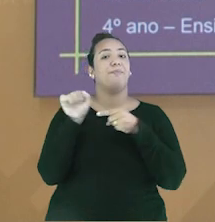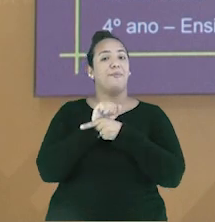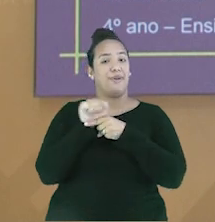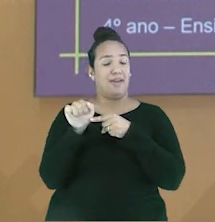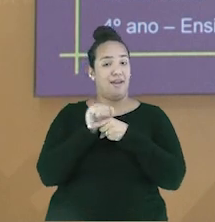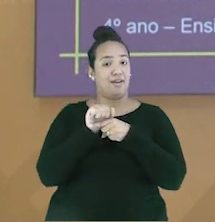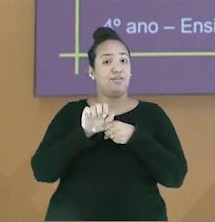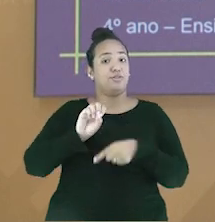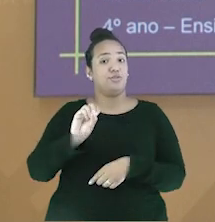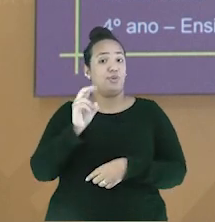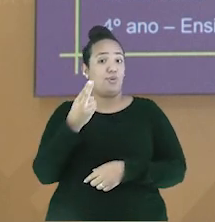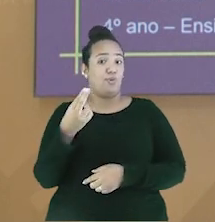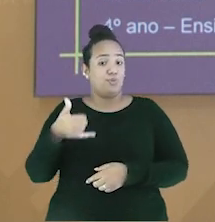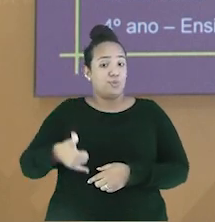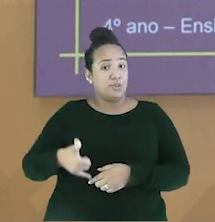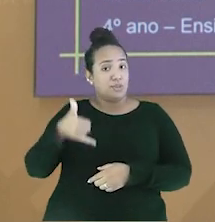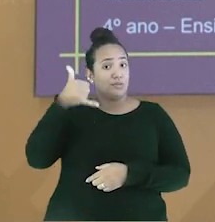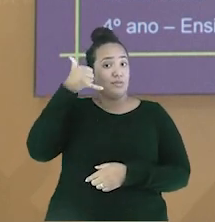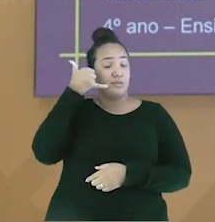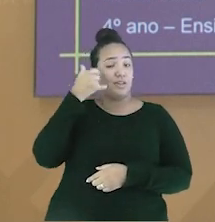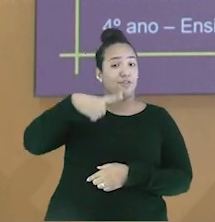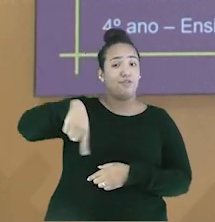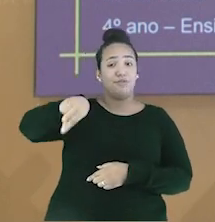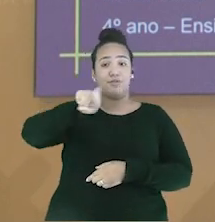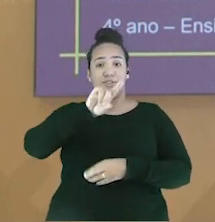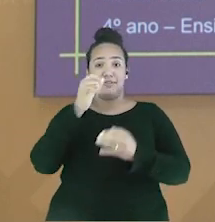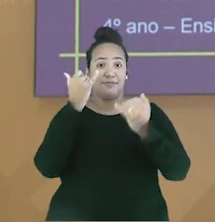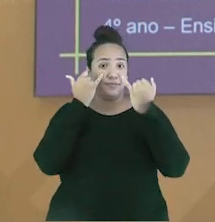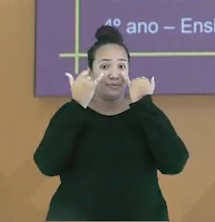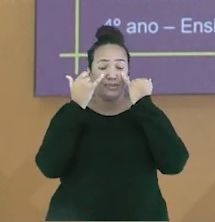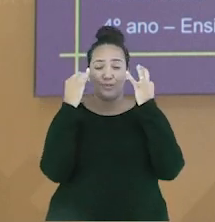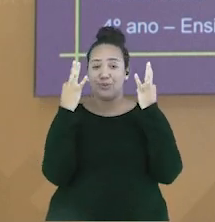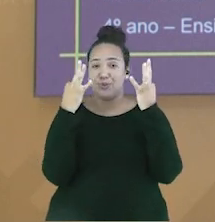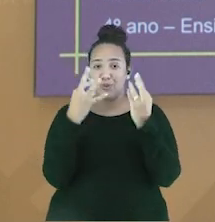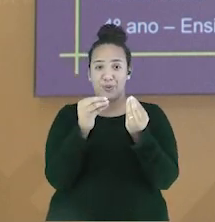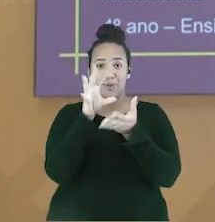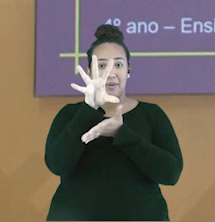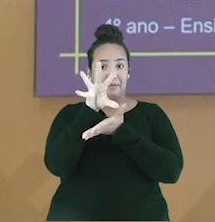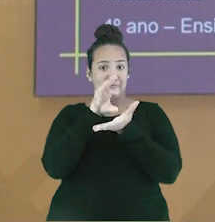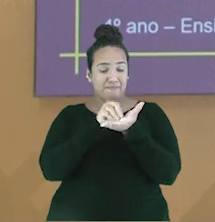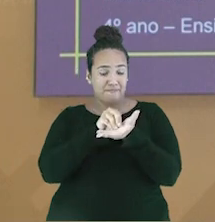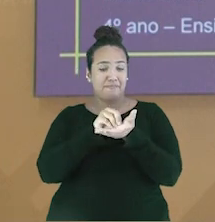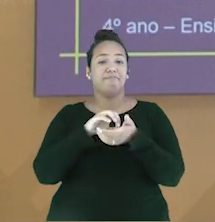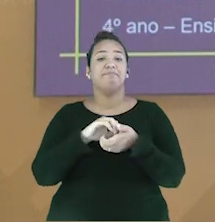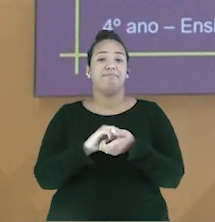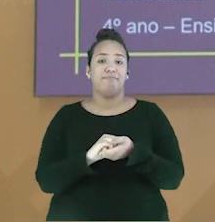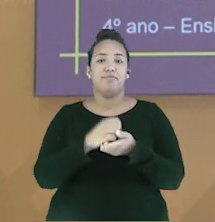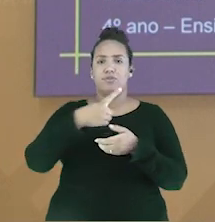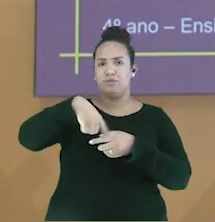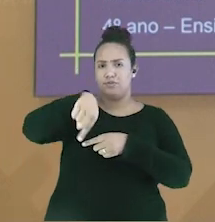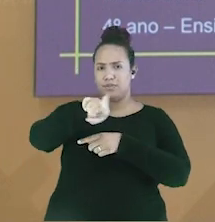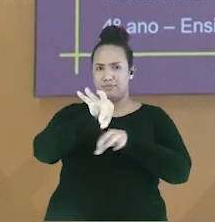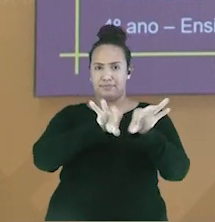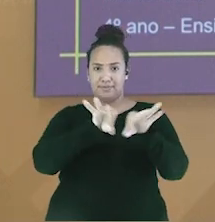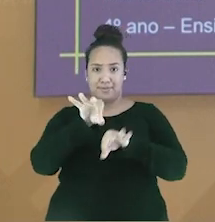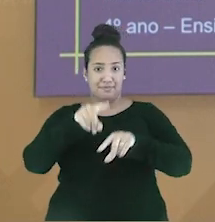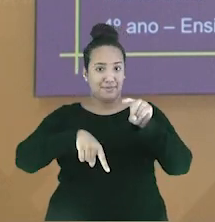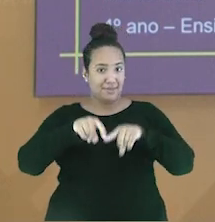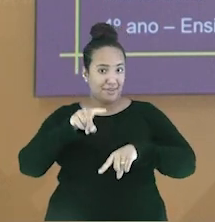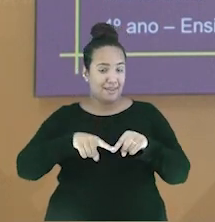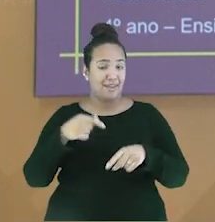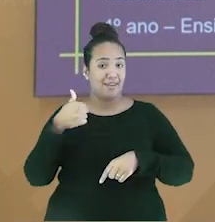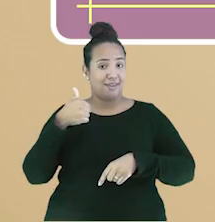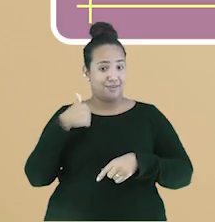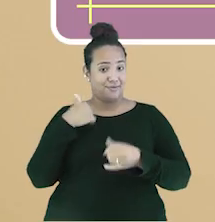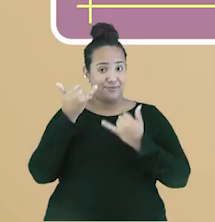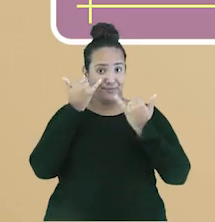ou seu celular para você anotar tudo o que puder. Enquanto você vai pegar seu material, eu vou dar alguns